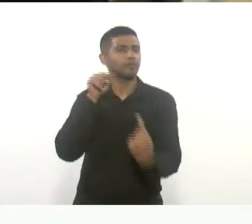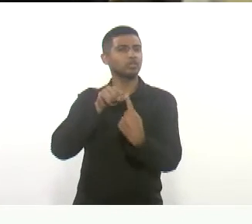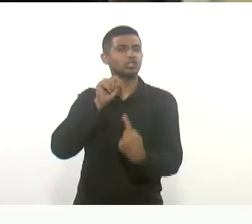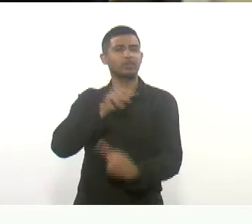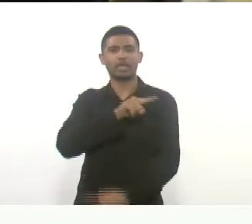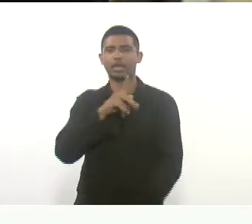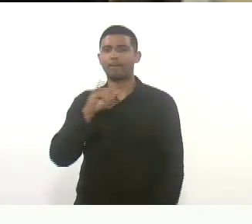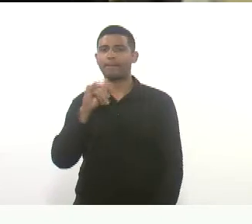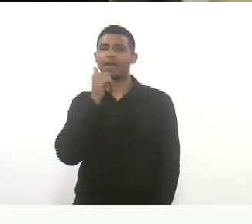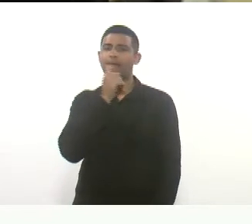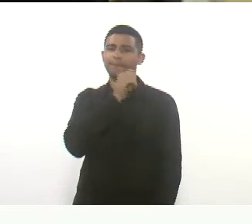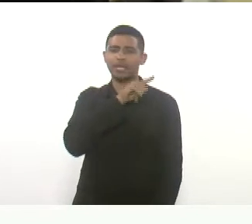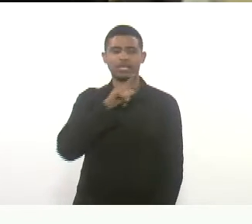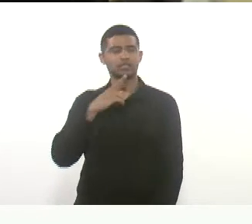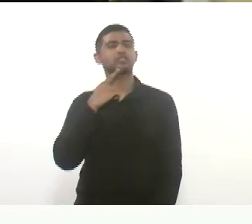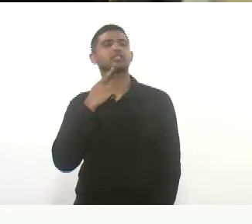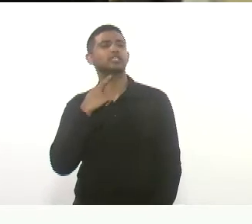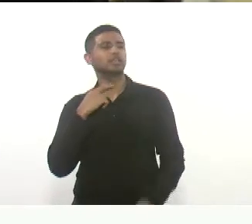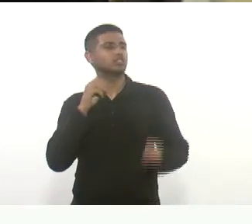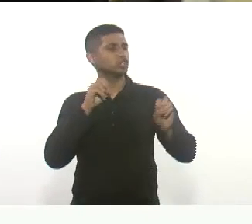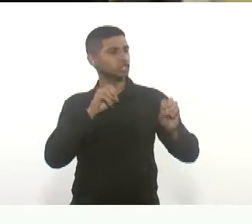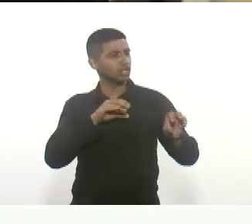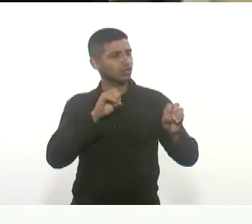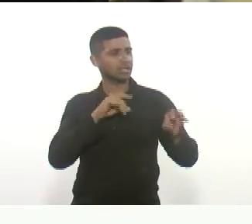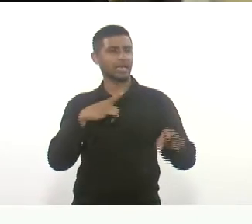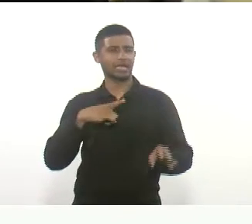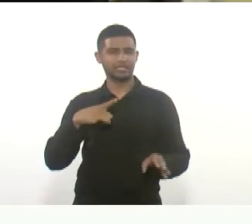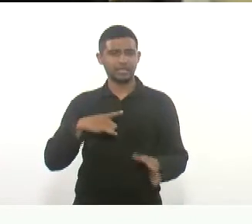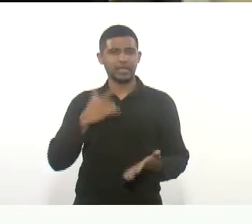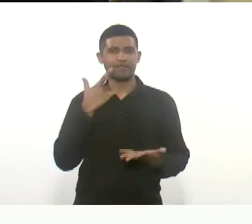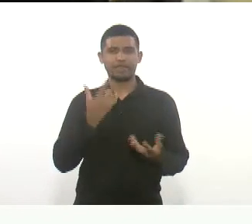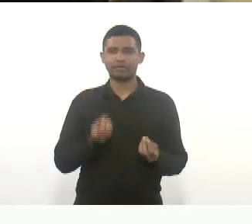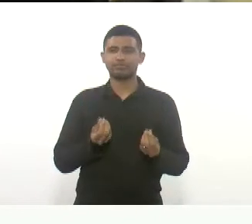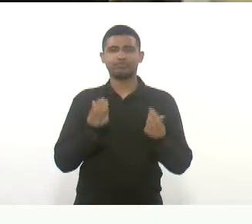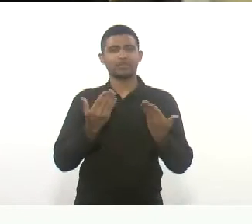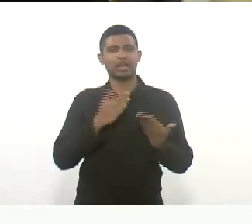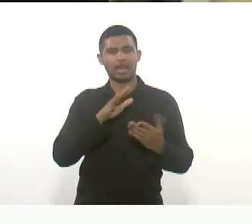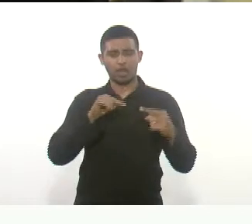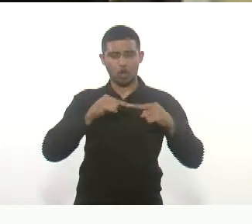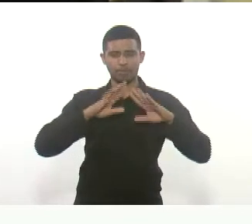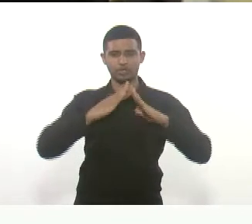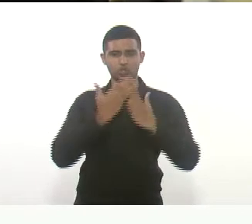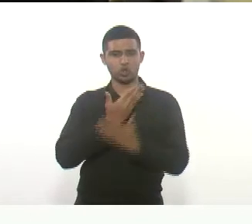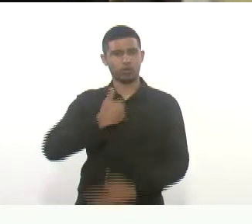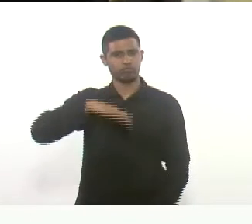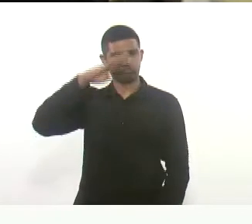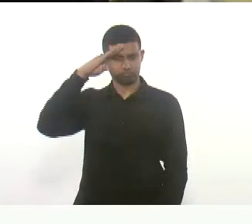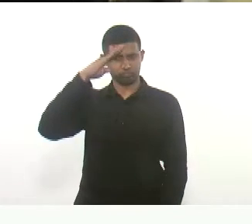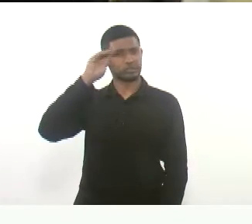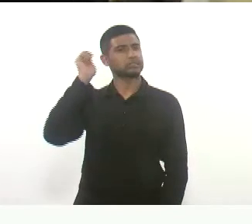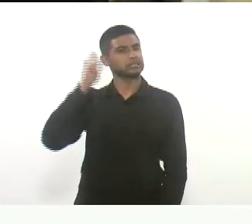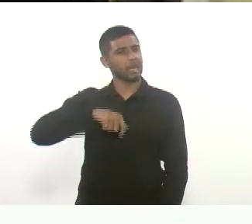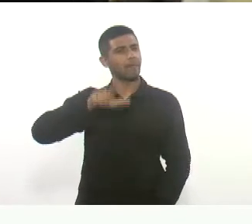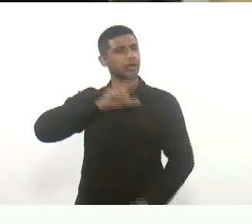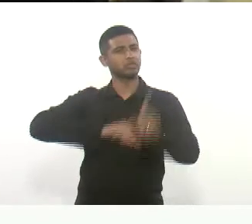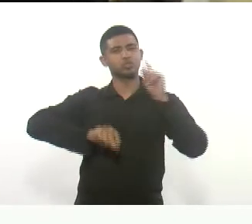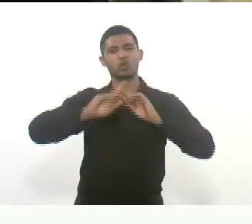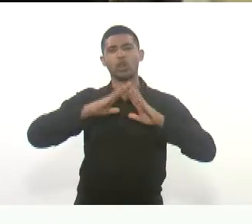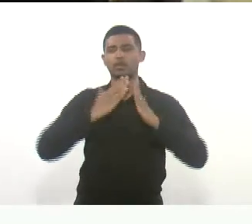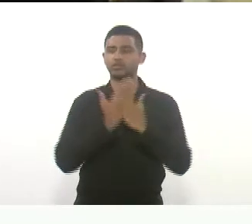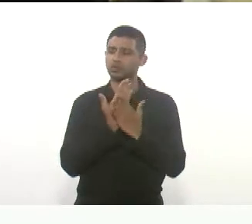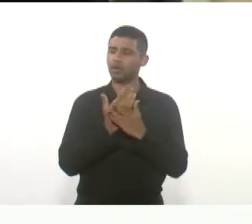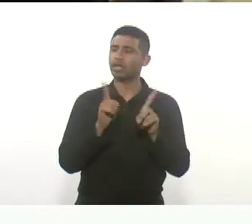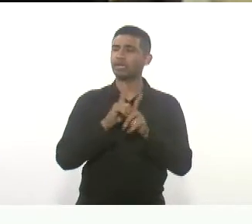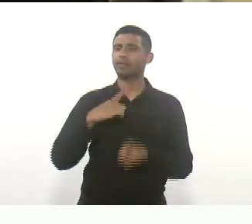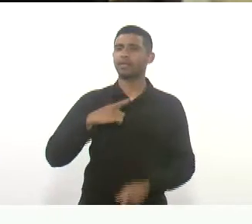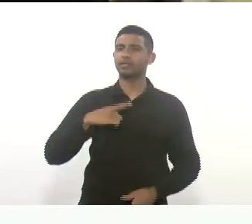que desejam educar seus filhos sobre a orientação de uma escola com direção militar, possam escolher essas escolas, como tem as